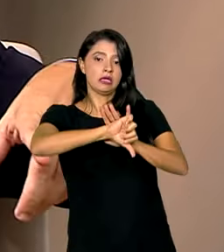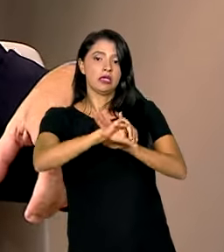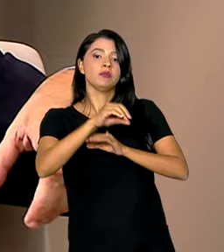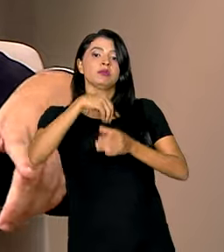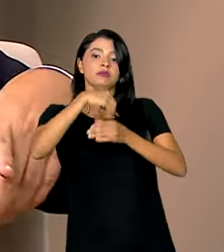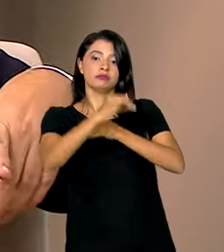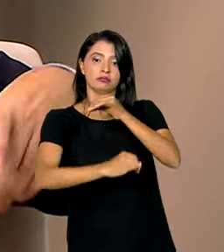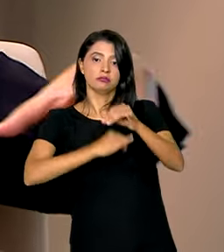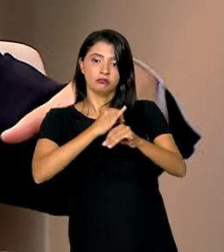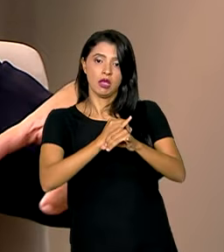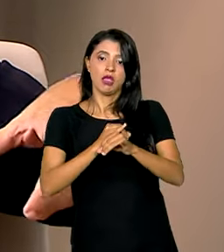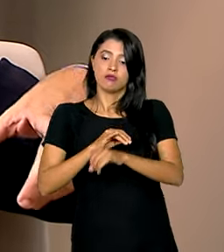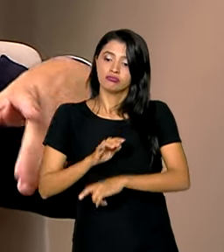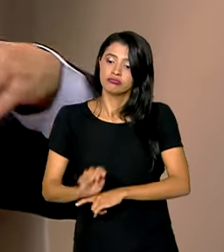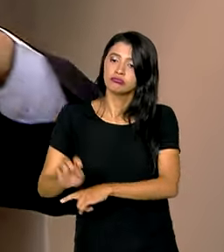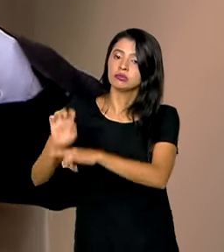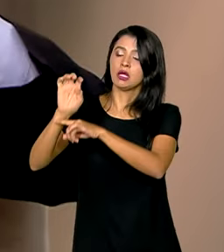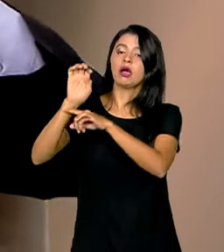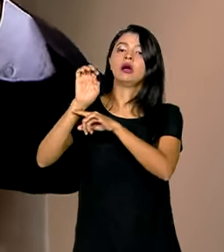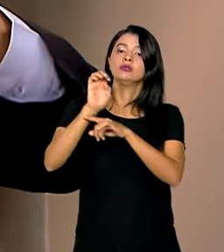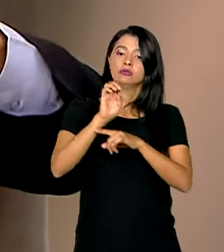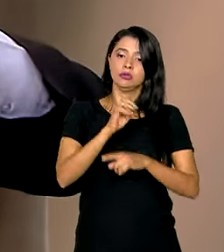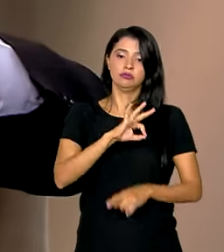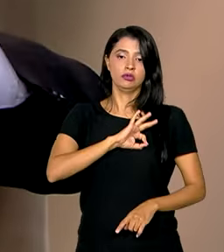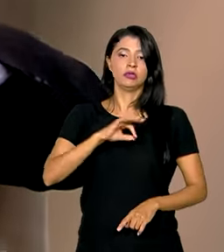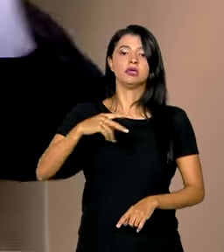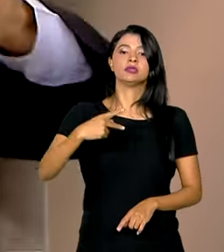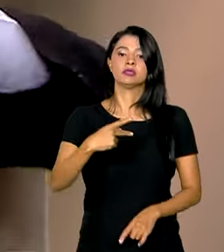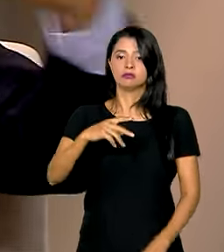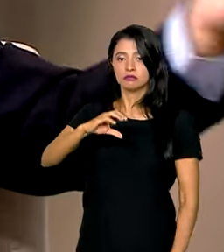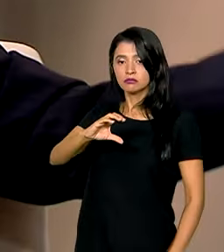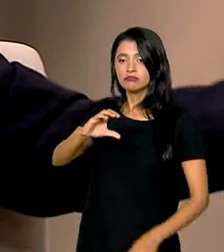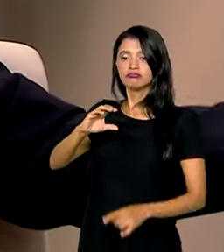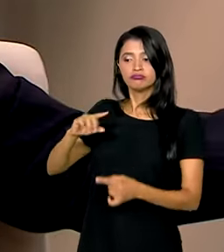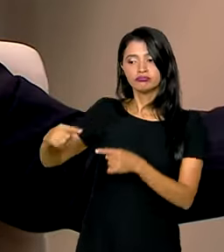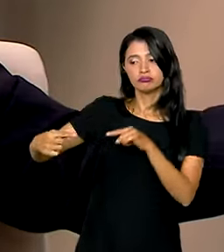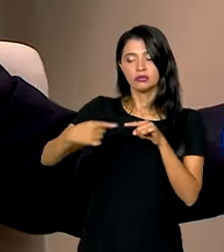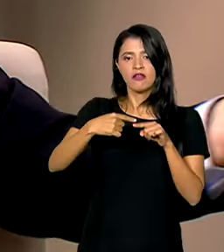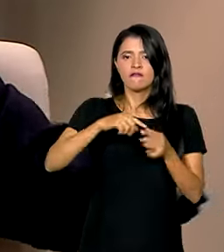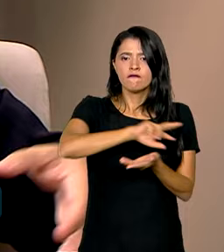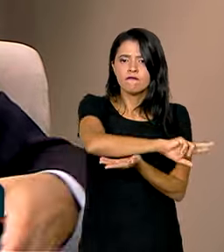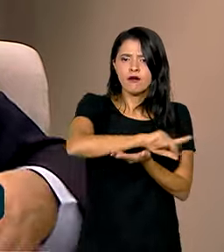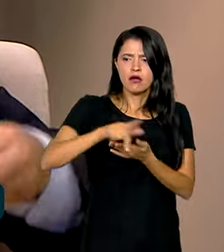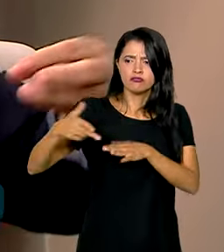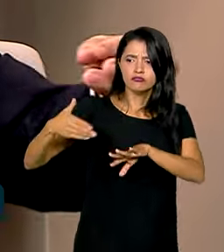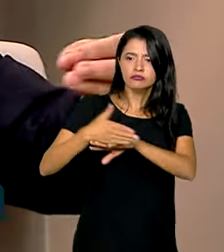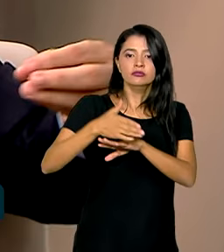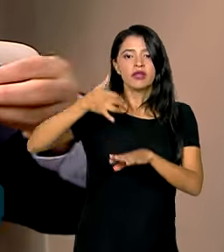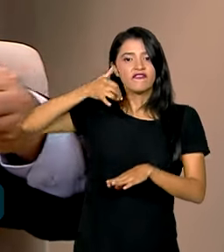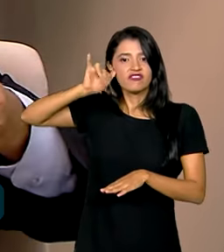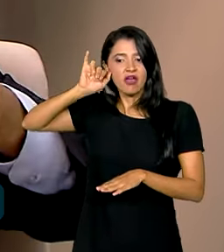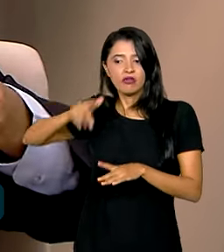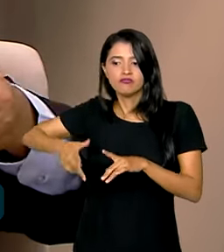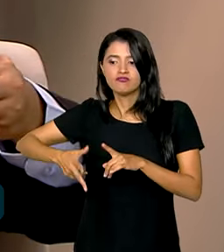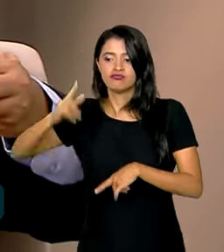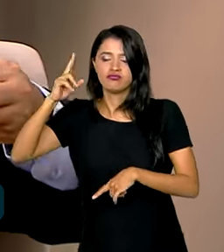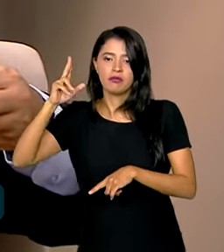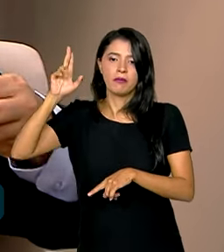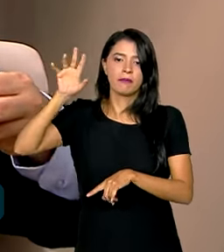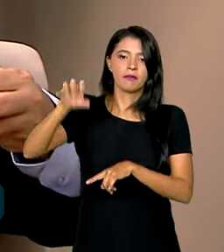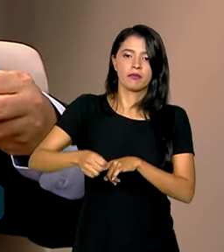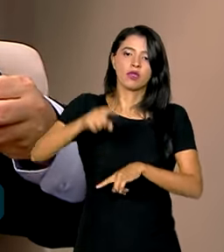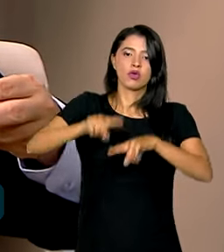Cibernéticos, com os estados, com as polícias civis. Dezenas de ataques foram evitados, com a apreensão de